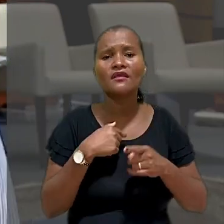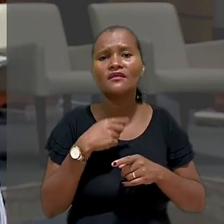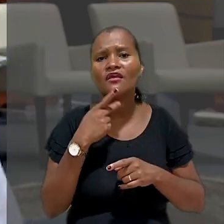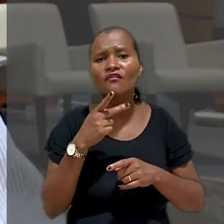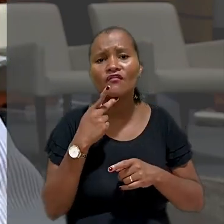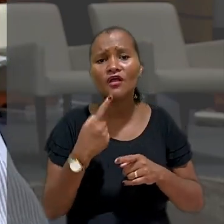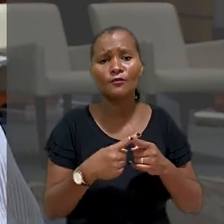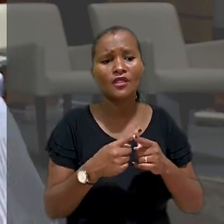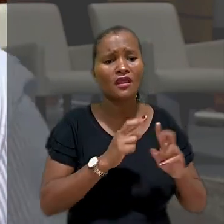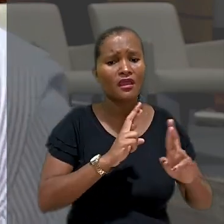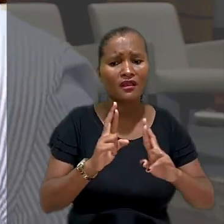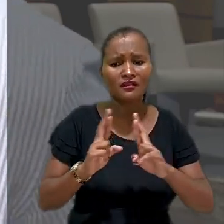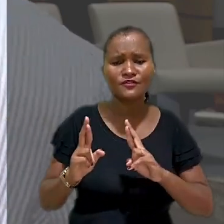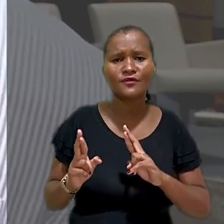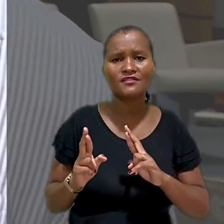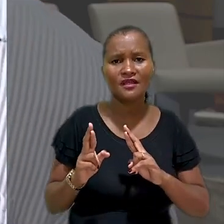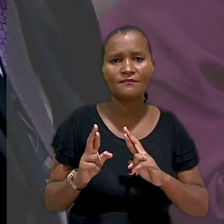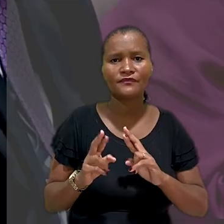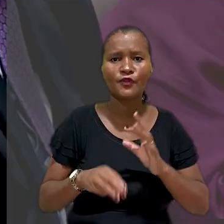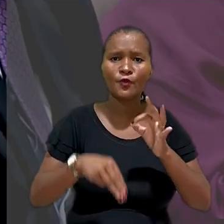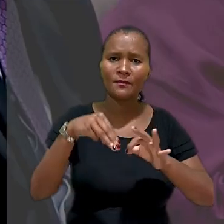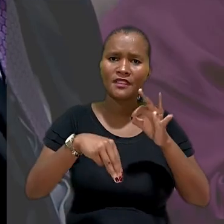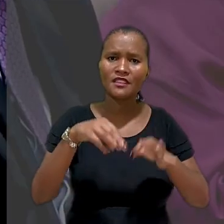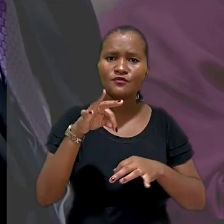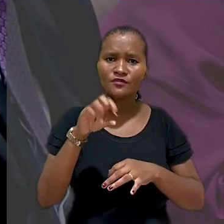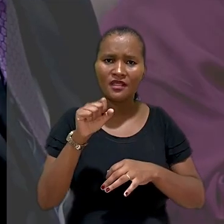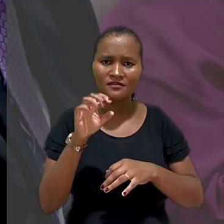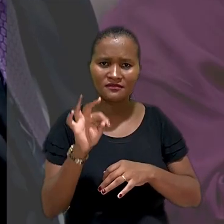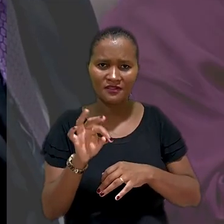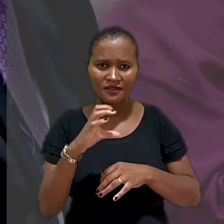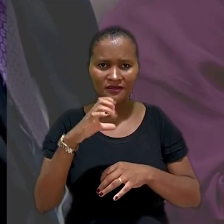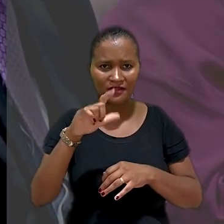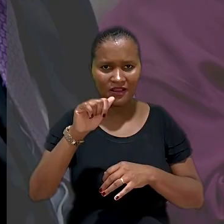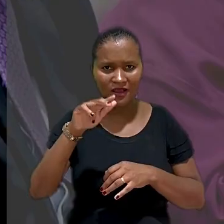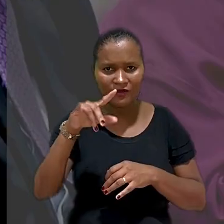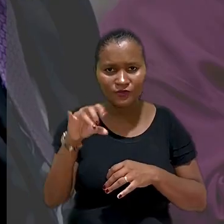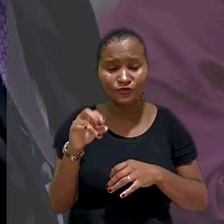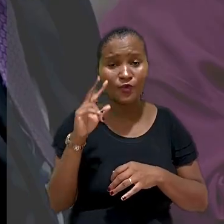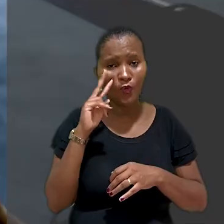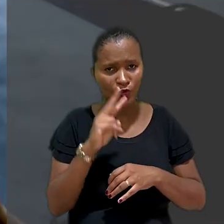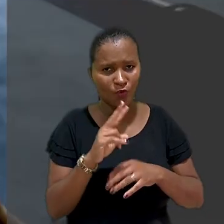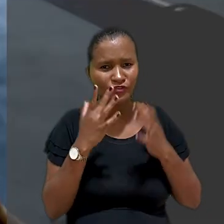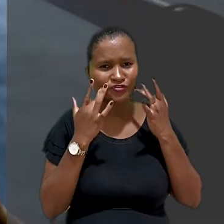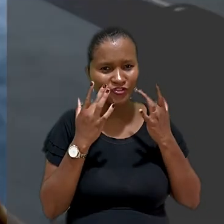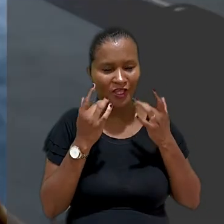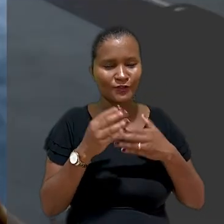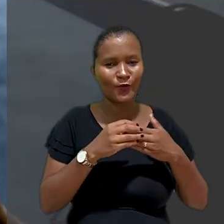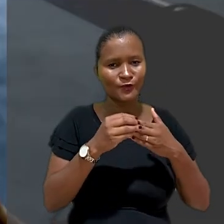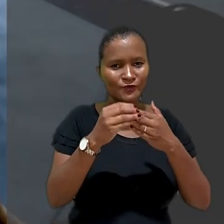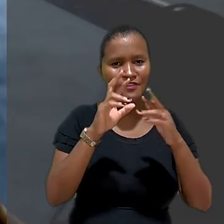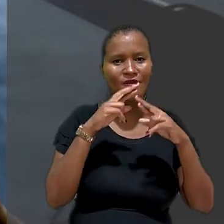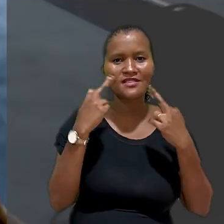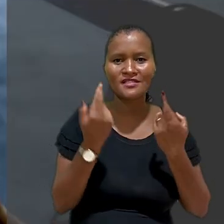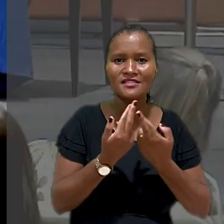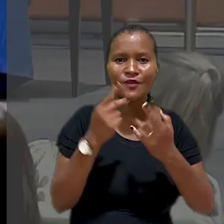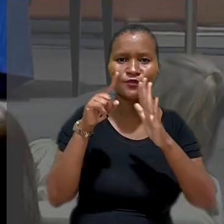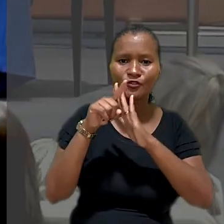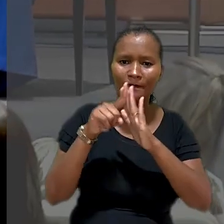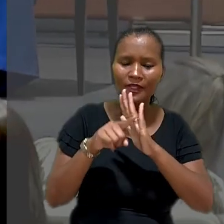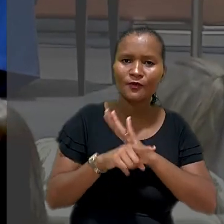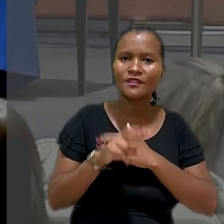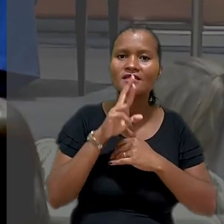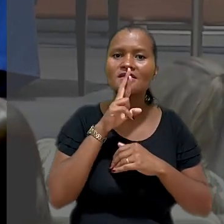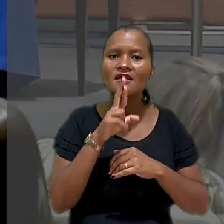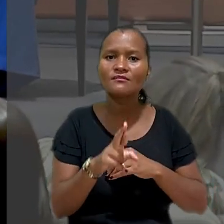eu falo isso porque tá tá nas relações o meno Ministro do TST Cláudio Brandão assistiu ao espetáculo e conduziu a